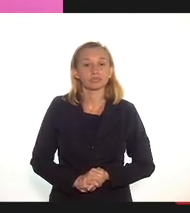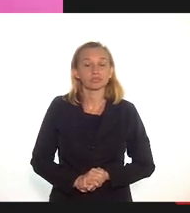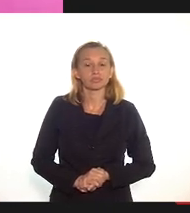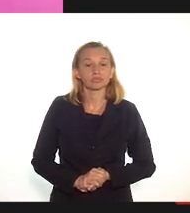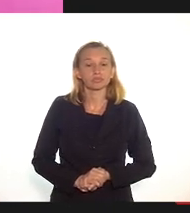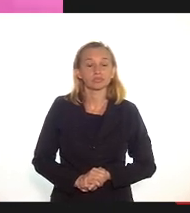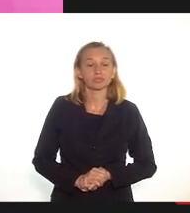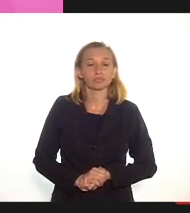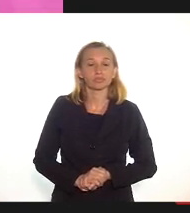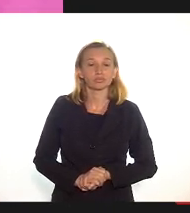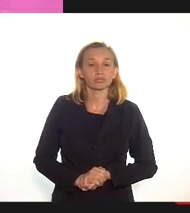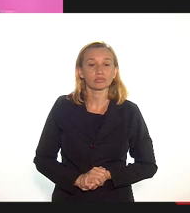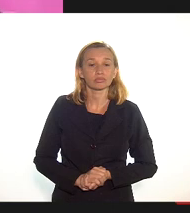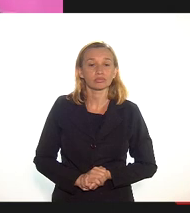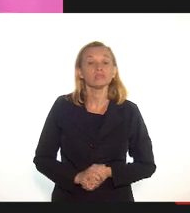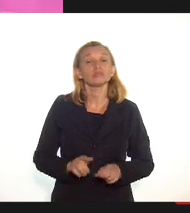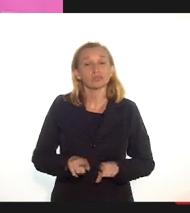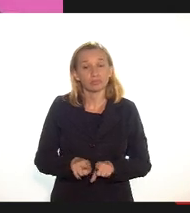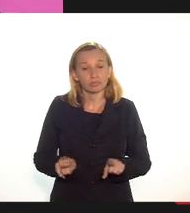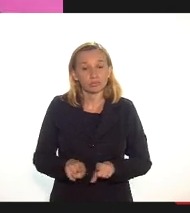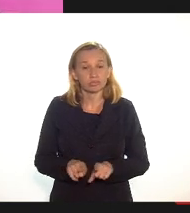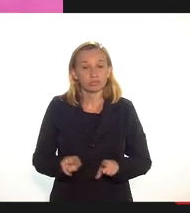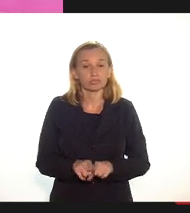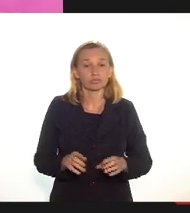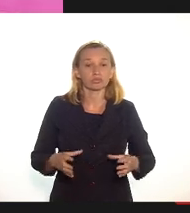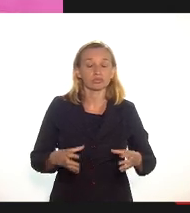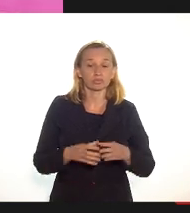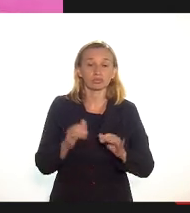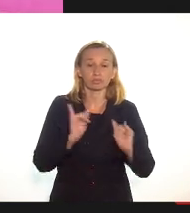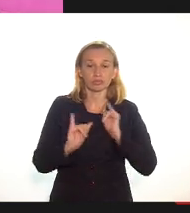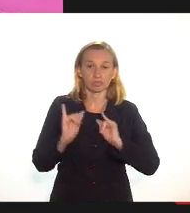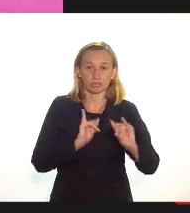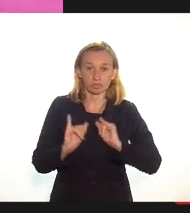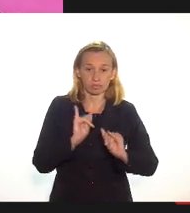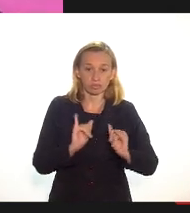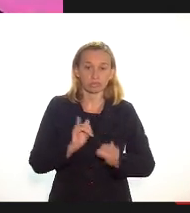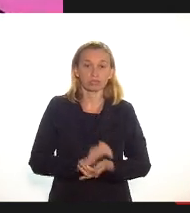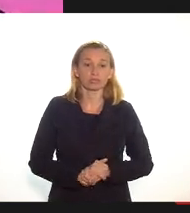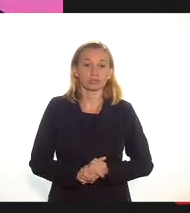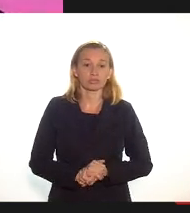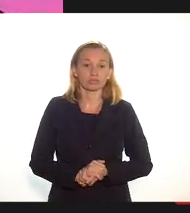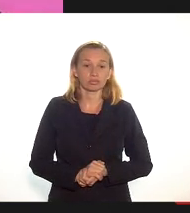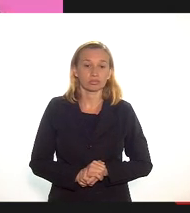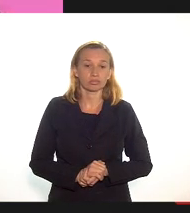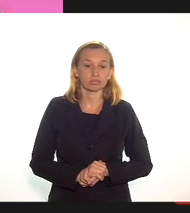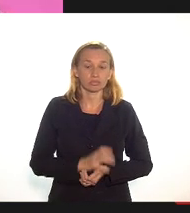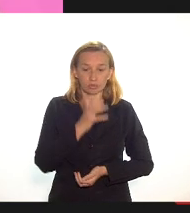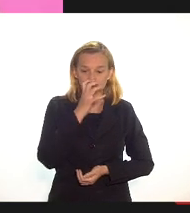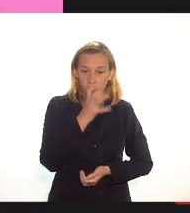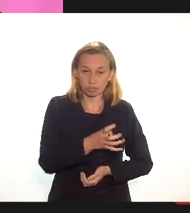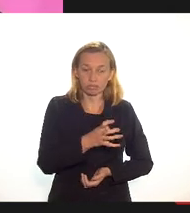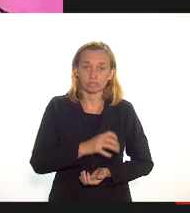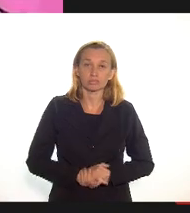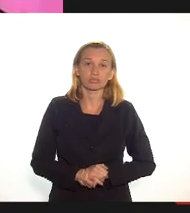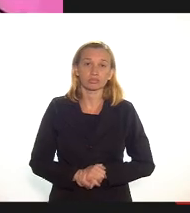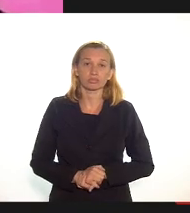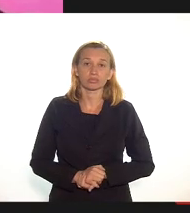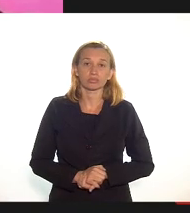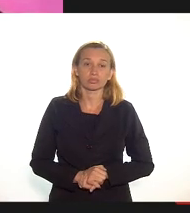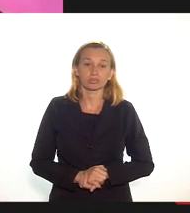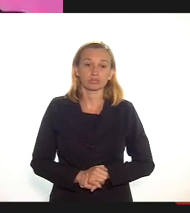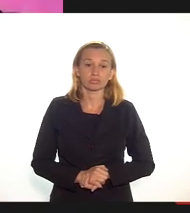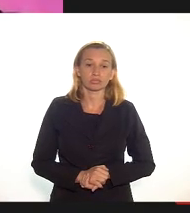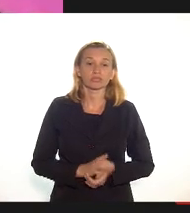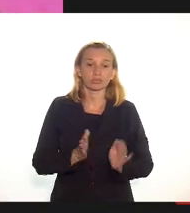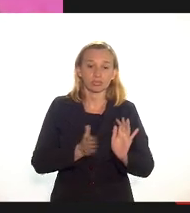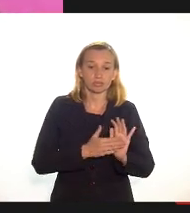Que mais? E na questão do campo de formação, né, denunciar, e